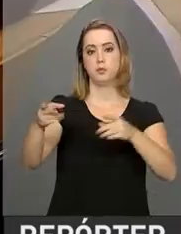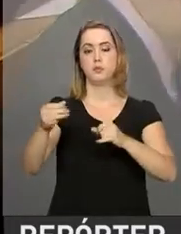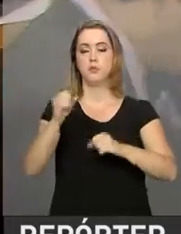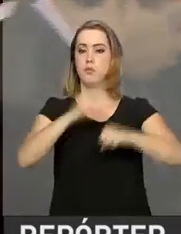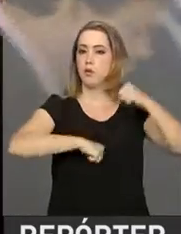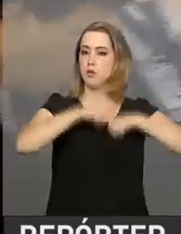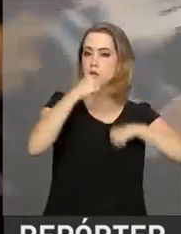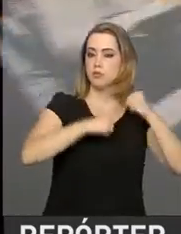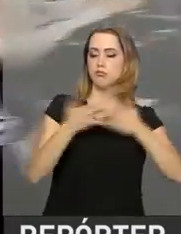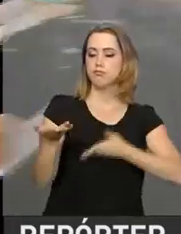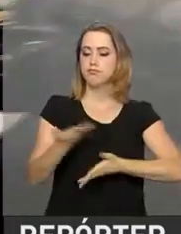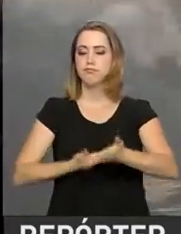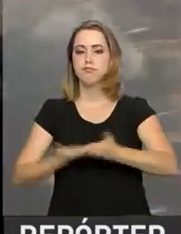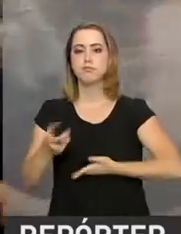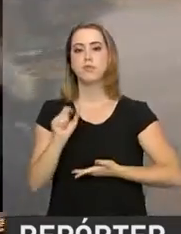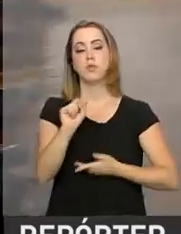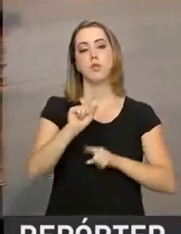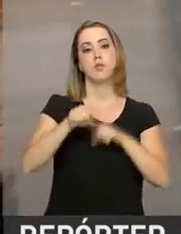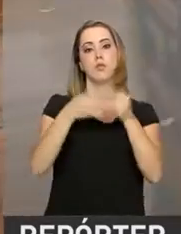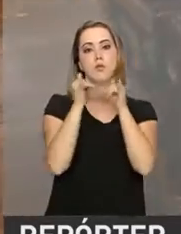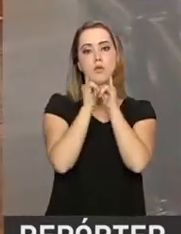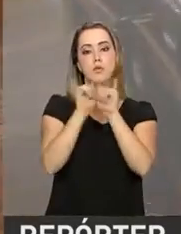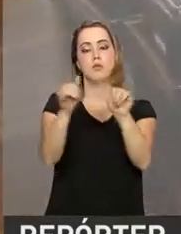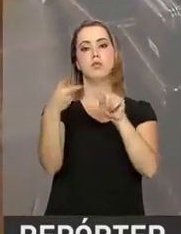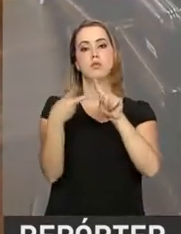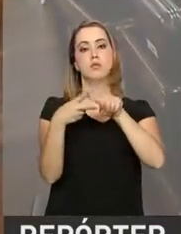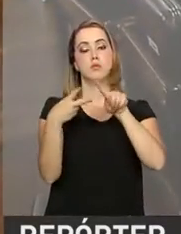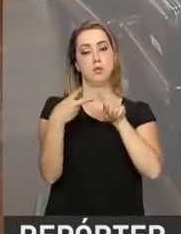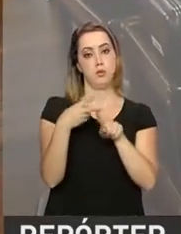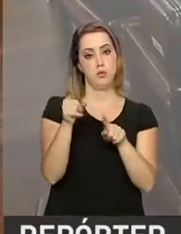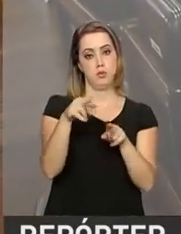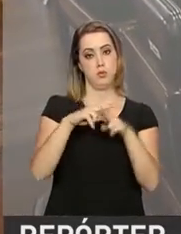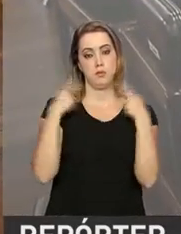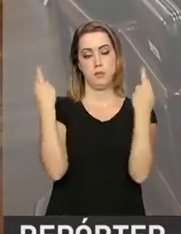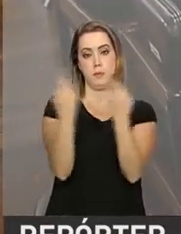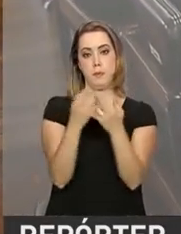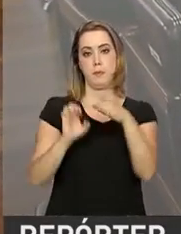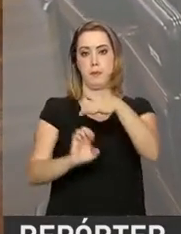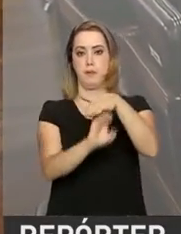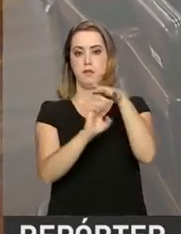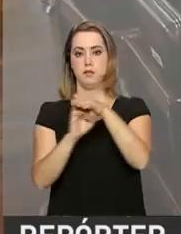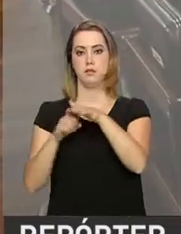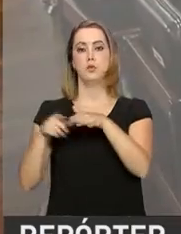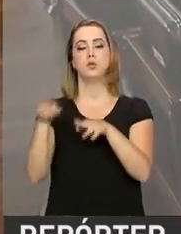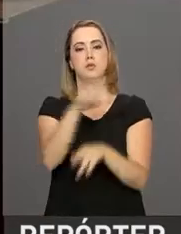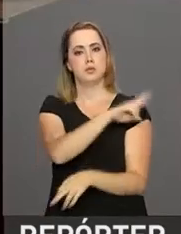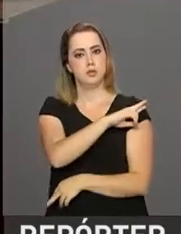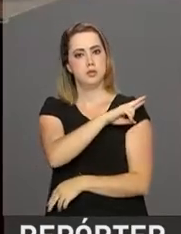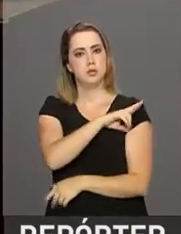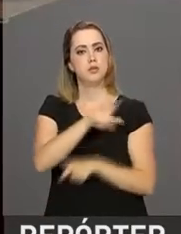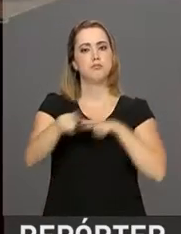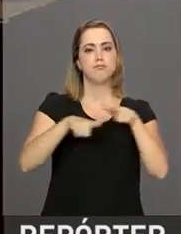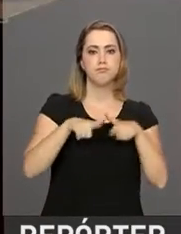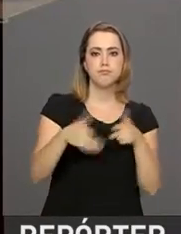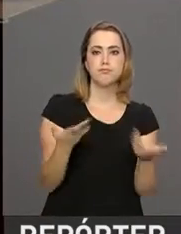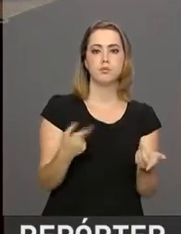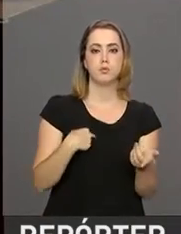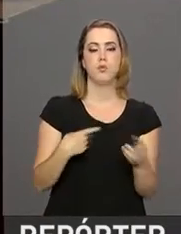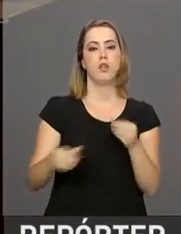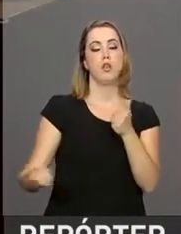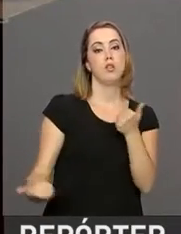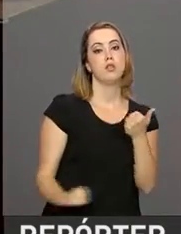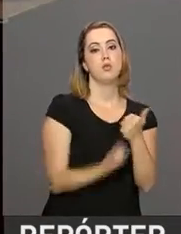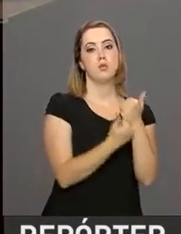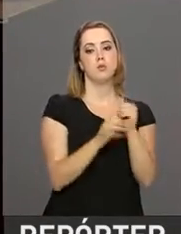foi anunciado depois da segunda reunião do governo com empresários e representantes dos setores produtivos. O Fórum vai substituir